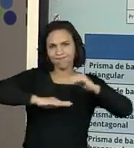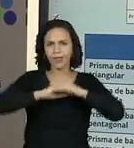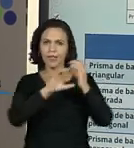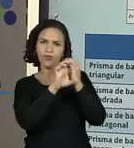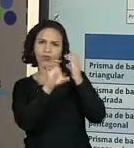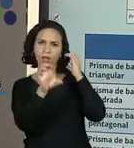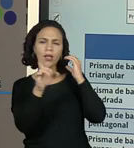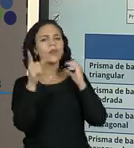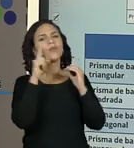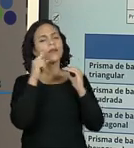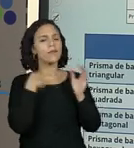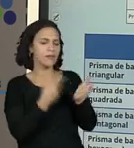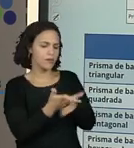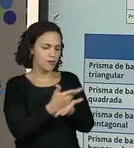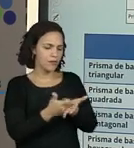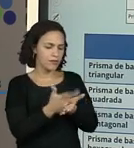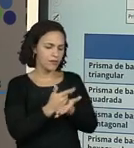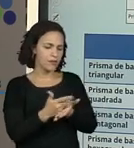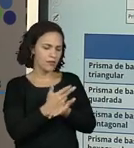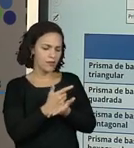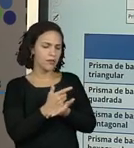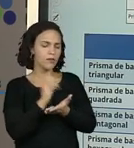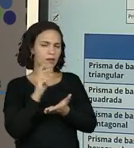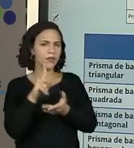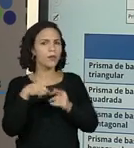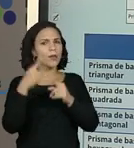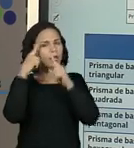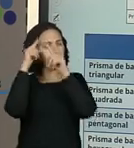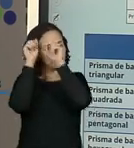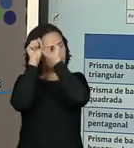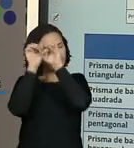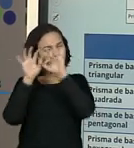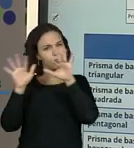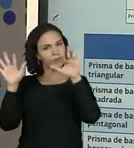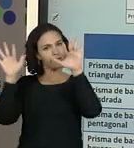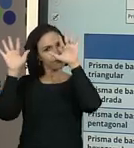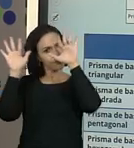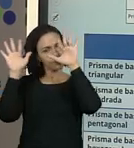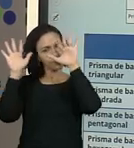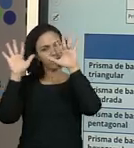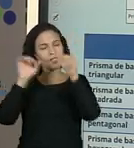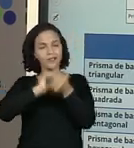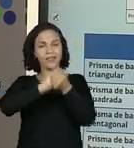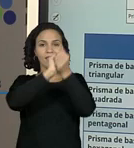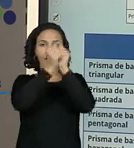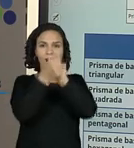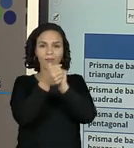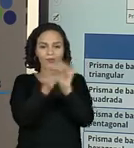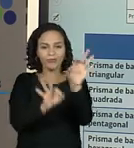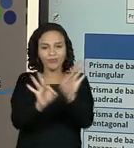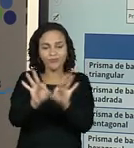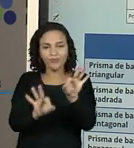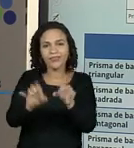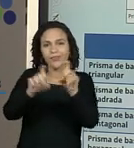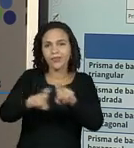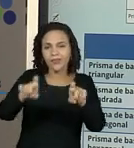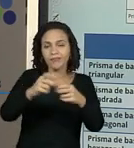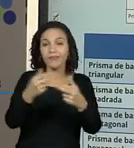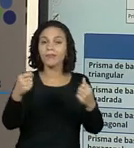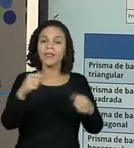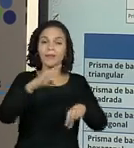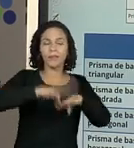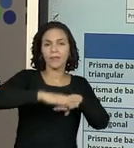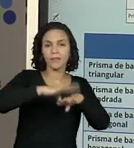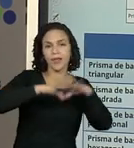faz o desenho uma vez, faz uma escala de representação e depois ele projeta isso na vida real. Tá? Então, assim, vocês têm que associar a matemática com a vida